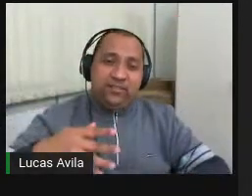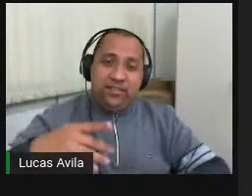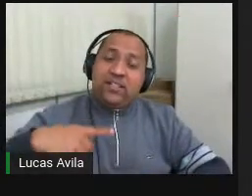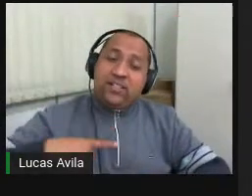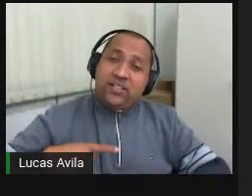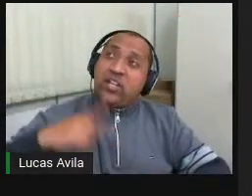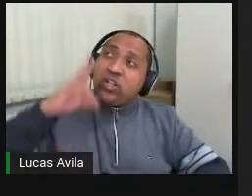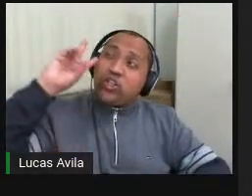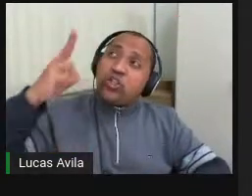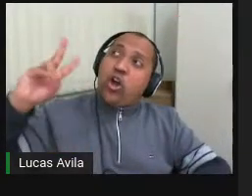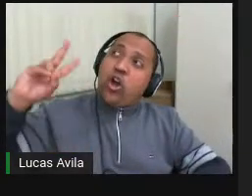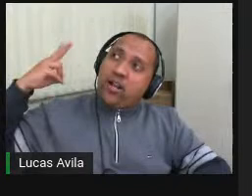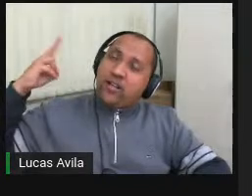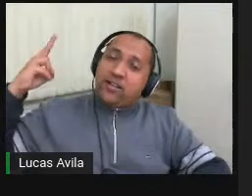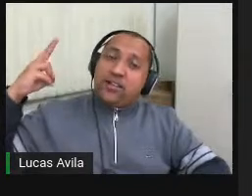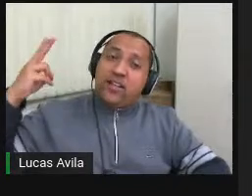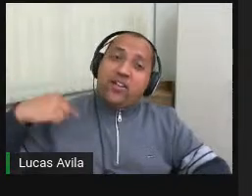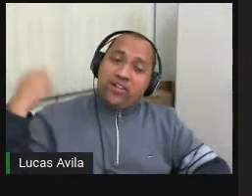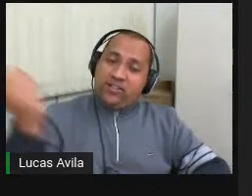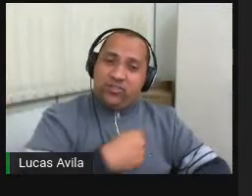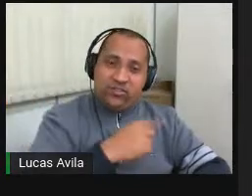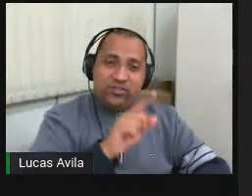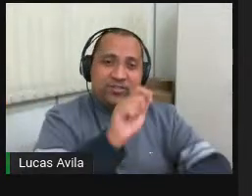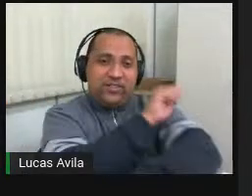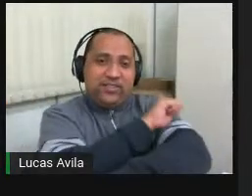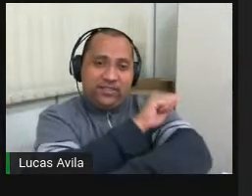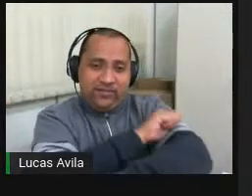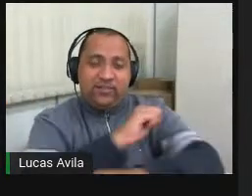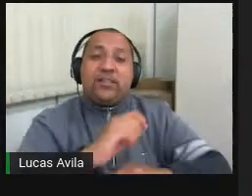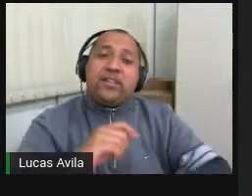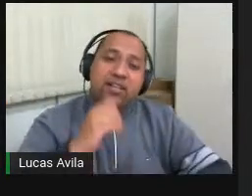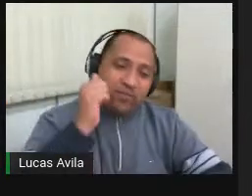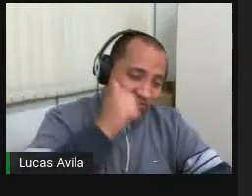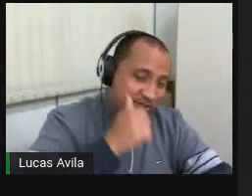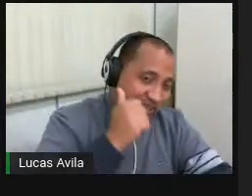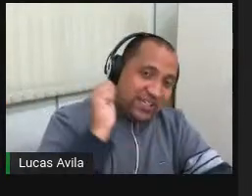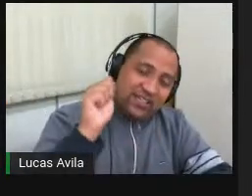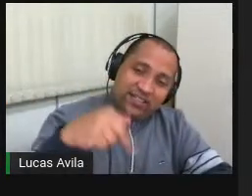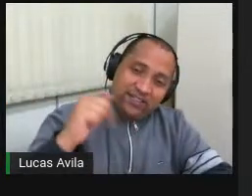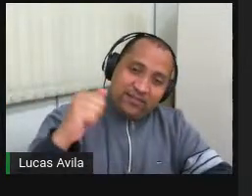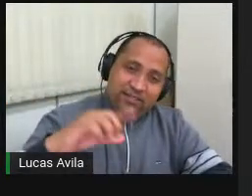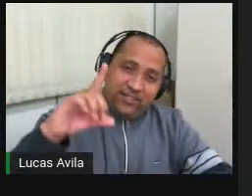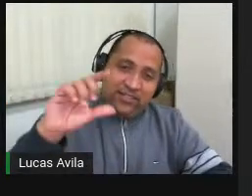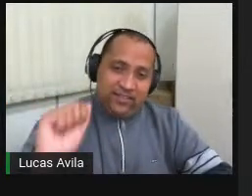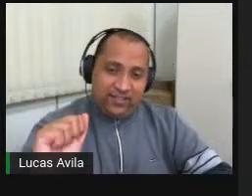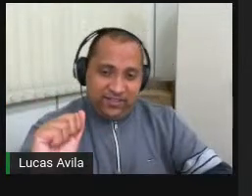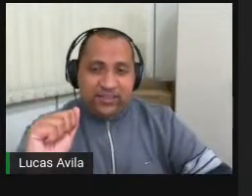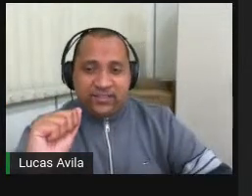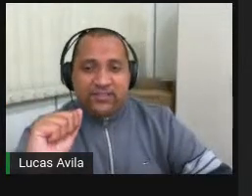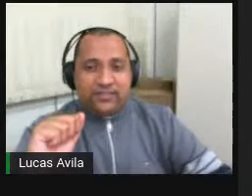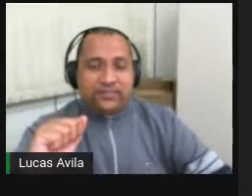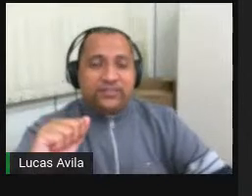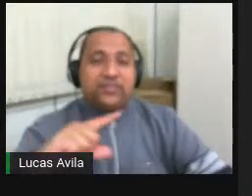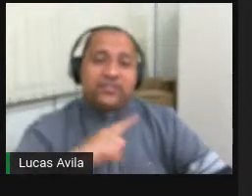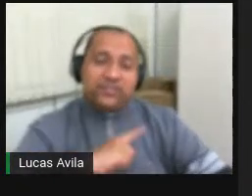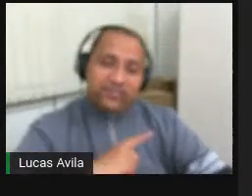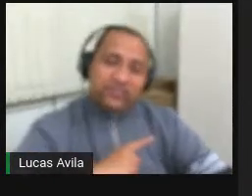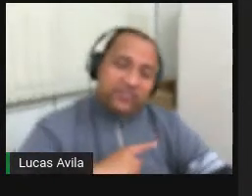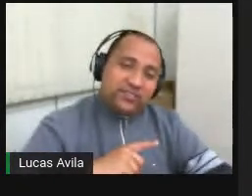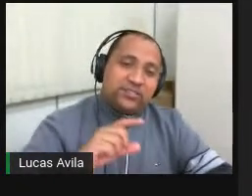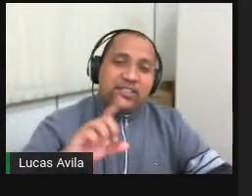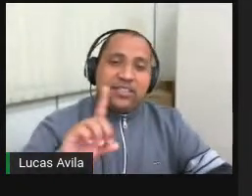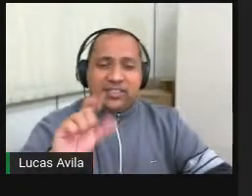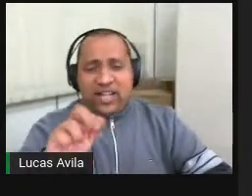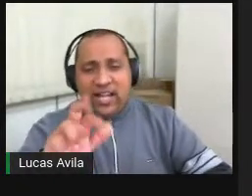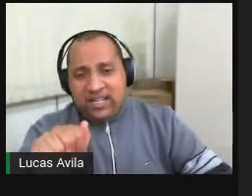história. As nossas alunas formandas, Amanda, né, hoje, e Dara, Jéssica,